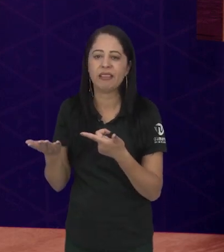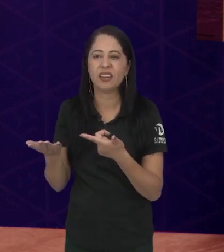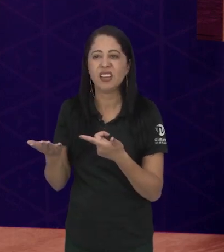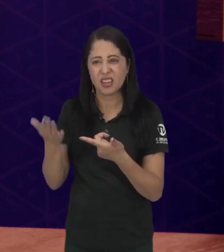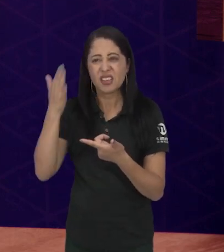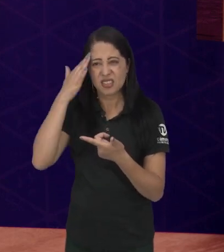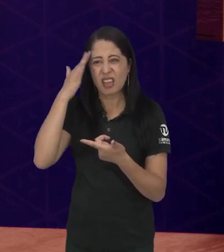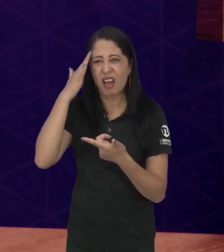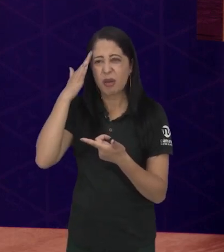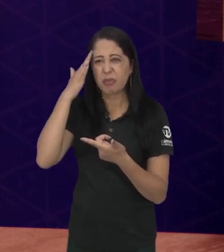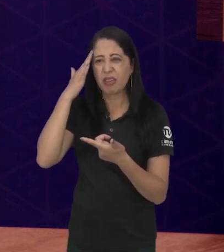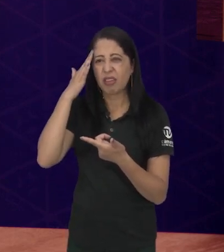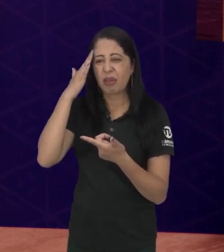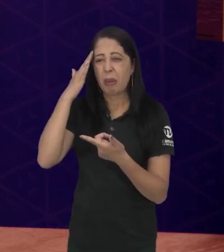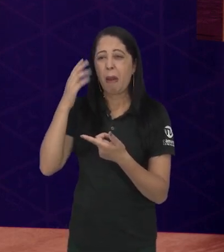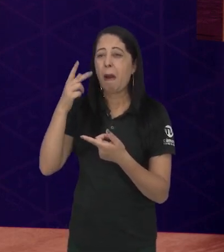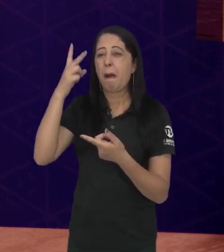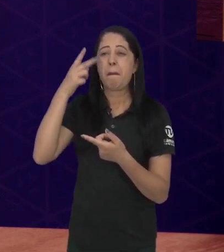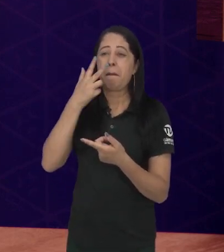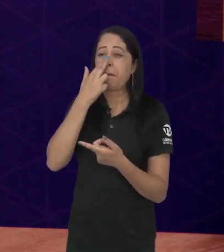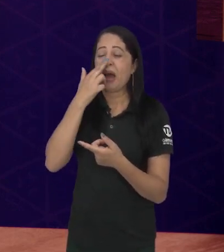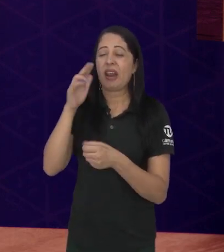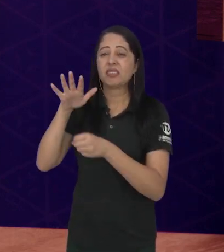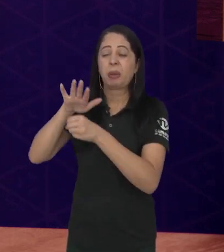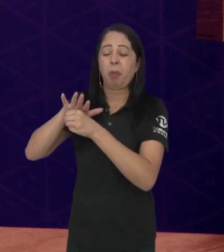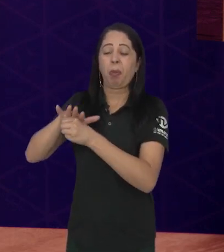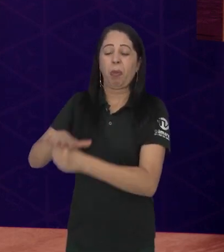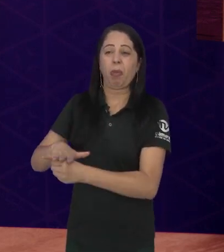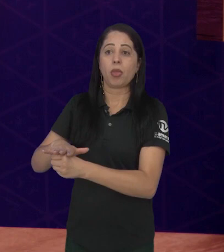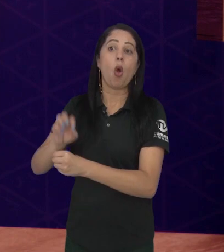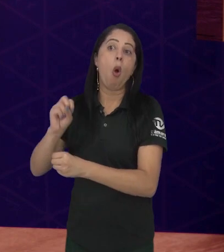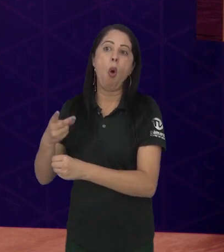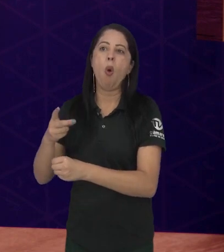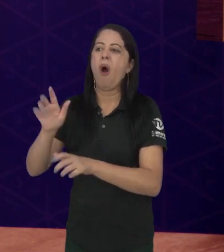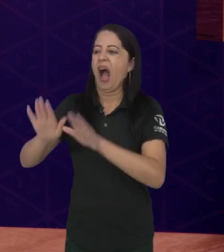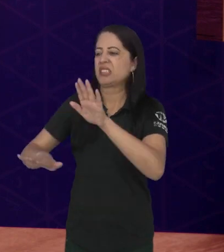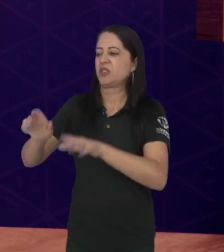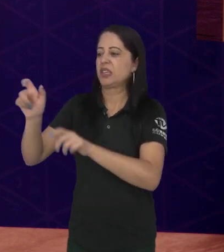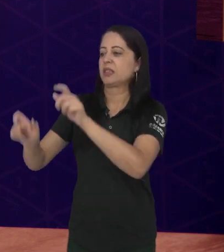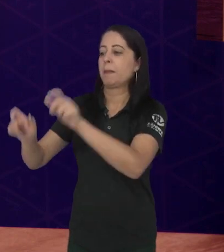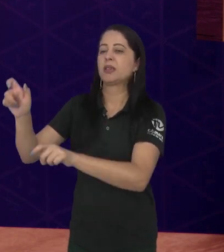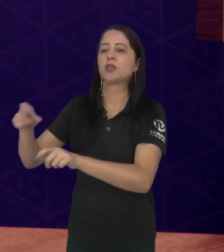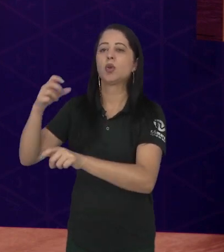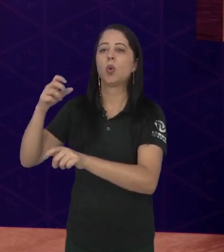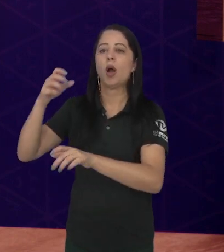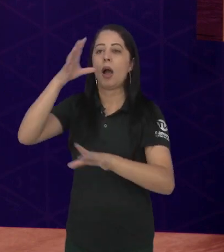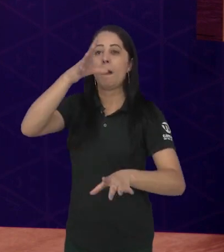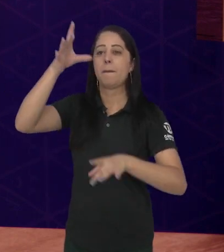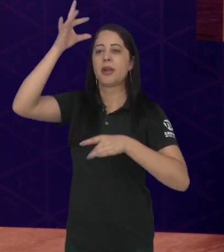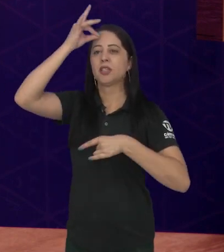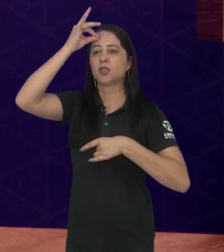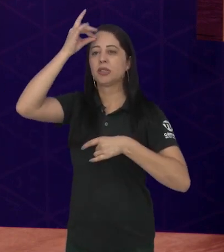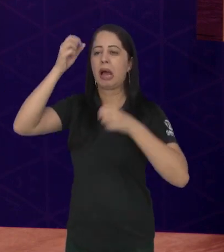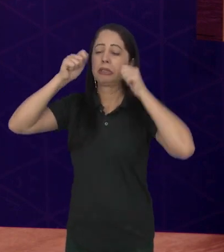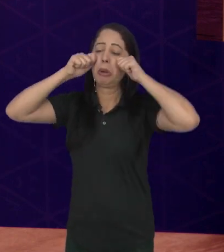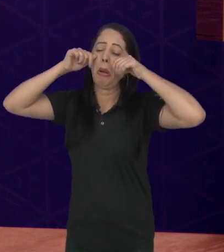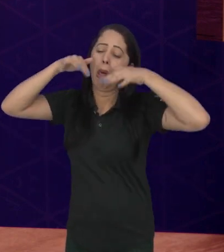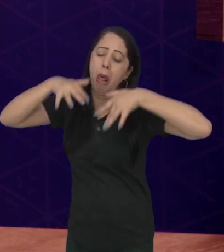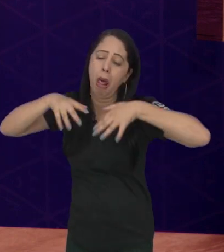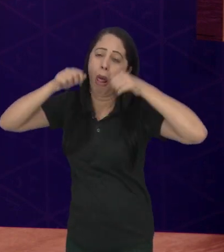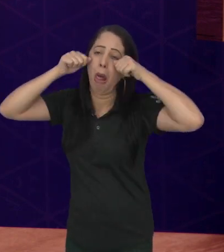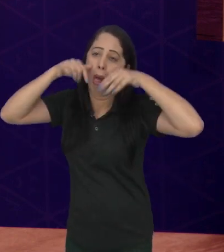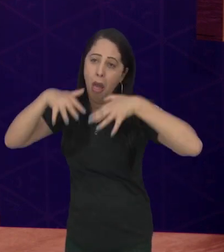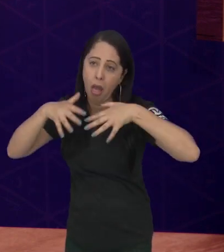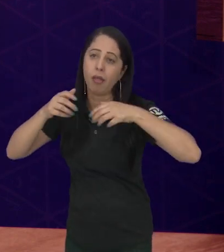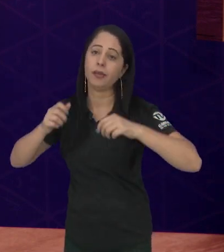é uma... Sabe, são papéis mais passivos ou só dramáticos, entendeu? Agora a Michelle Yeoh, ela,